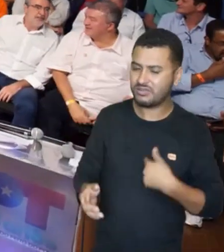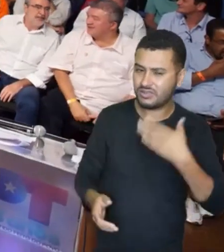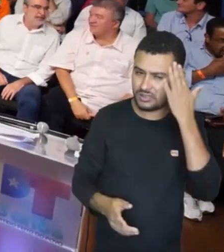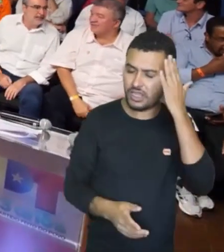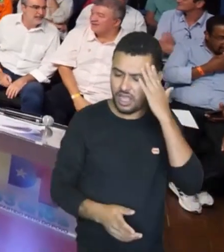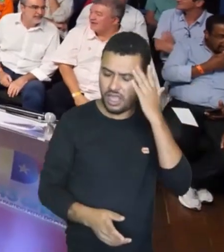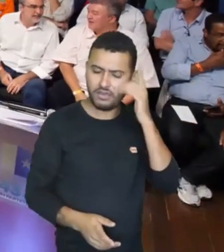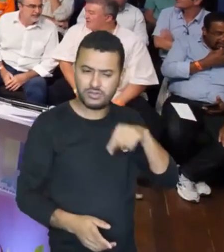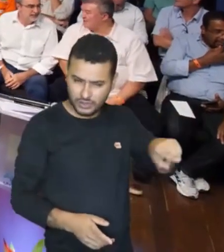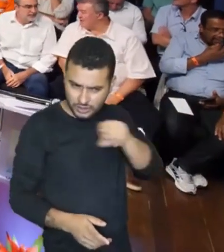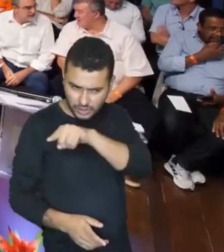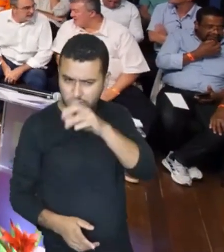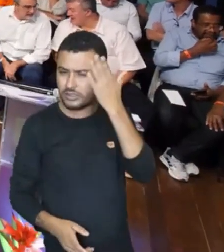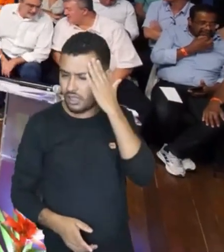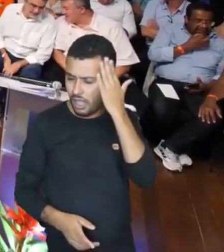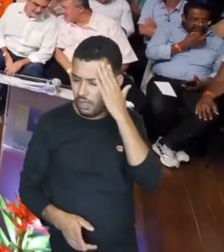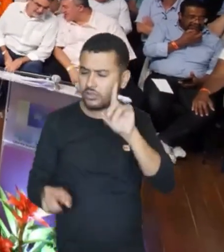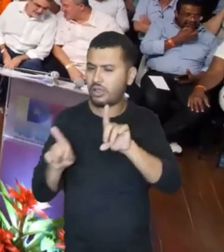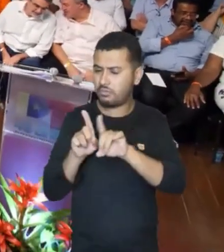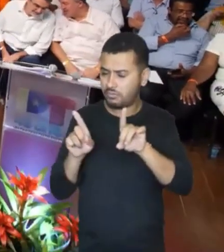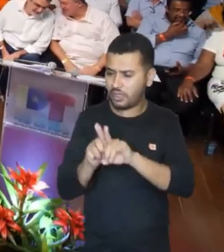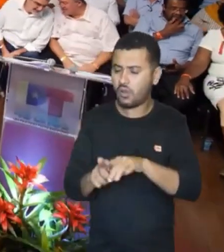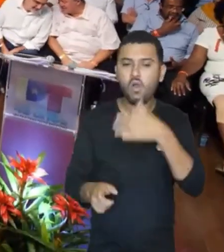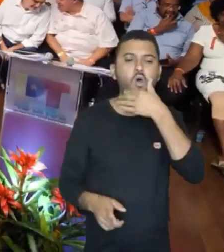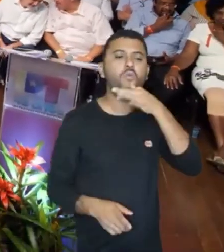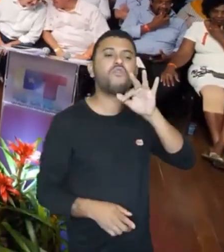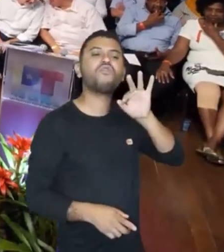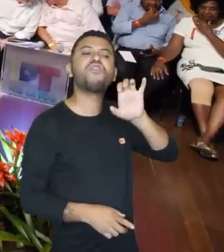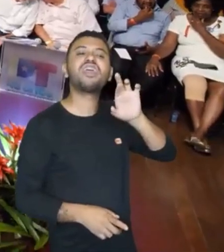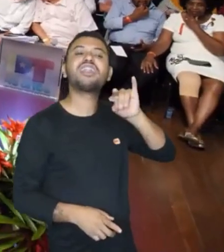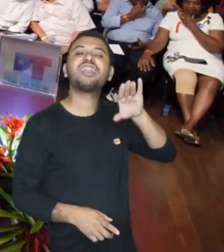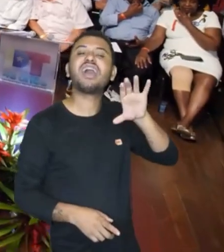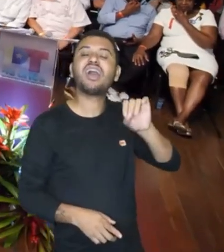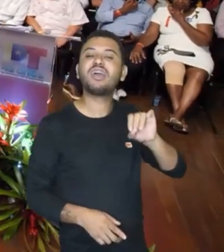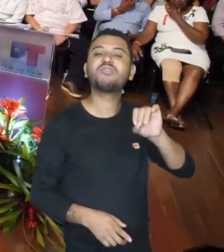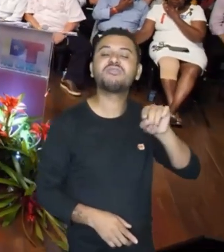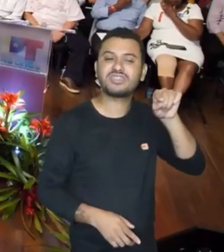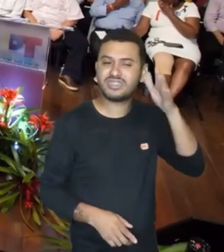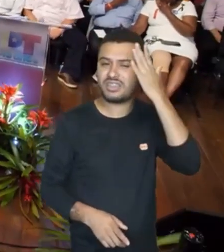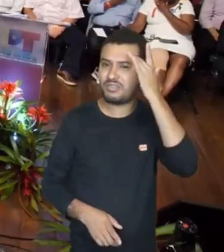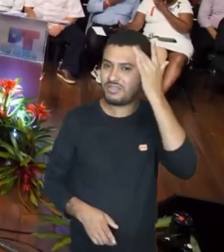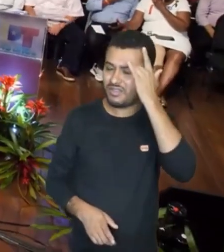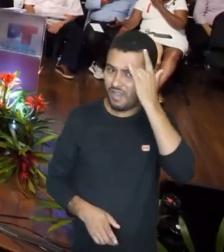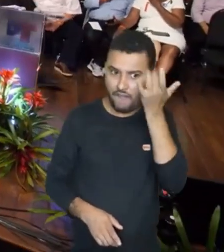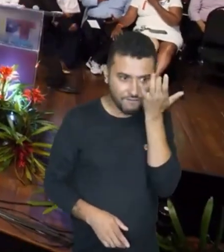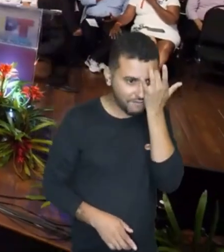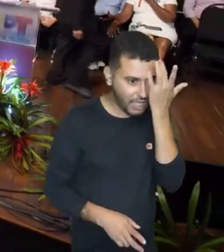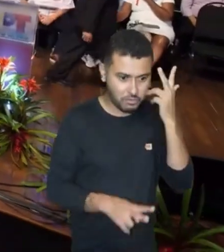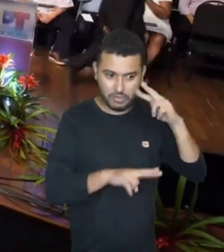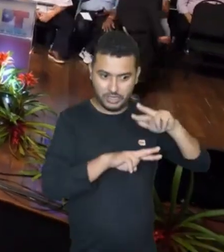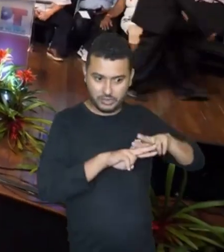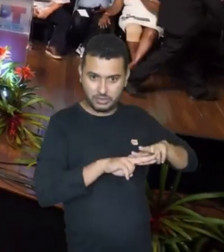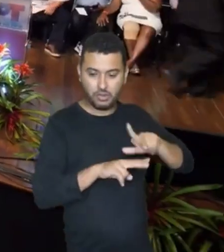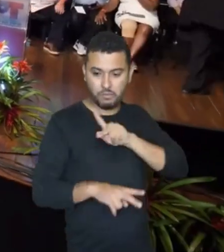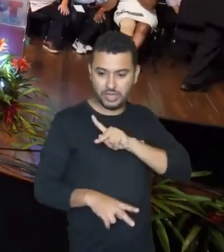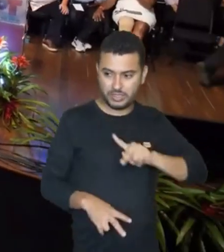aqui sabem, Fernando Pimentel está ali, sabe, não é fácil ir para a prisão. O presidente foi,